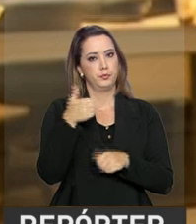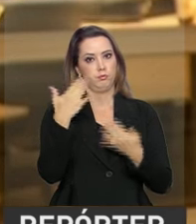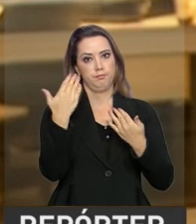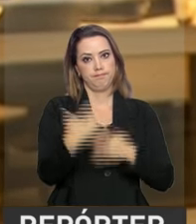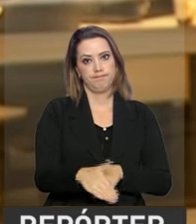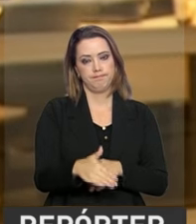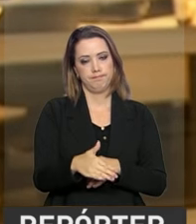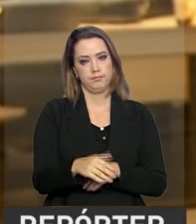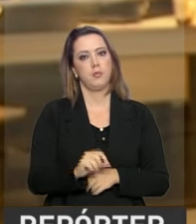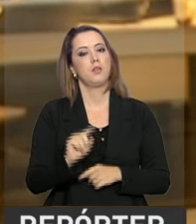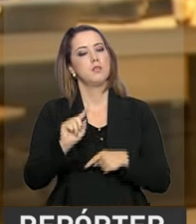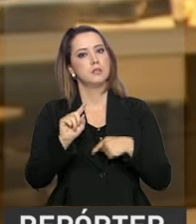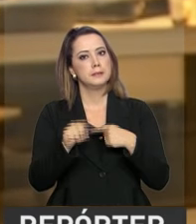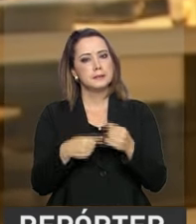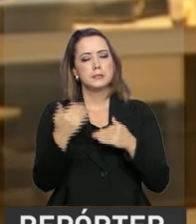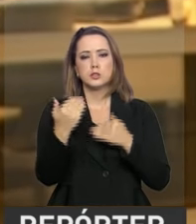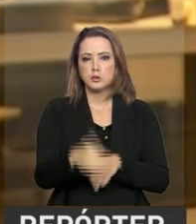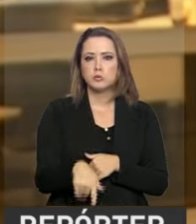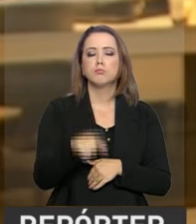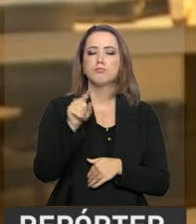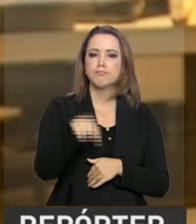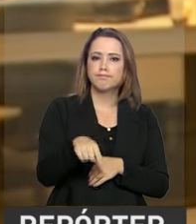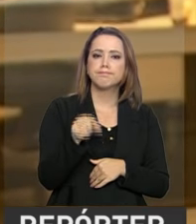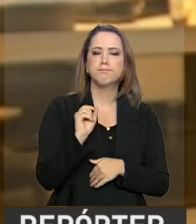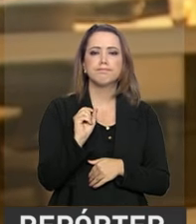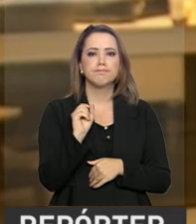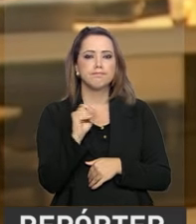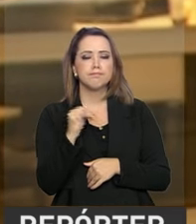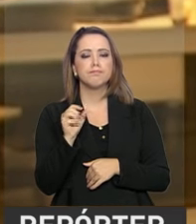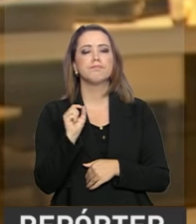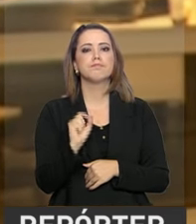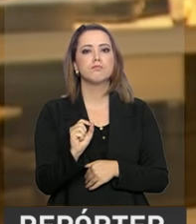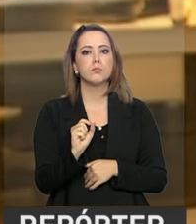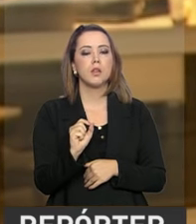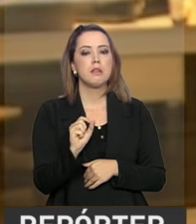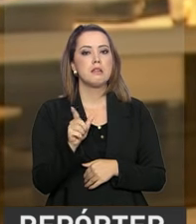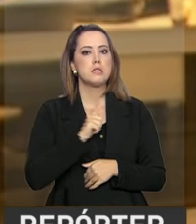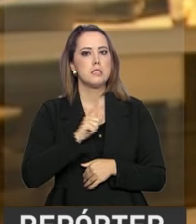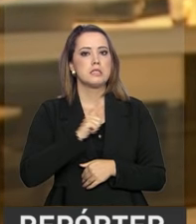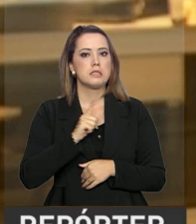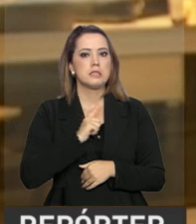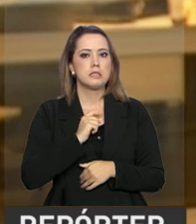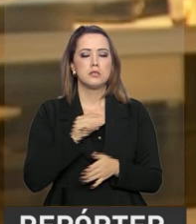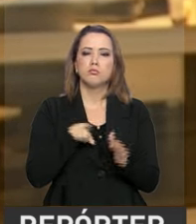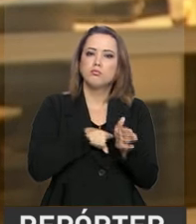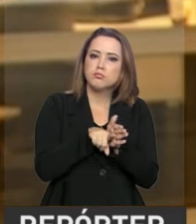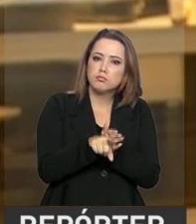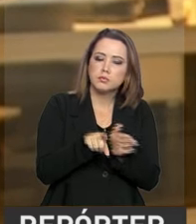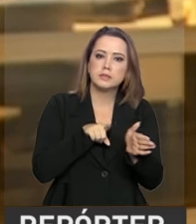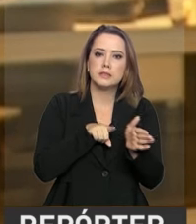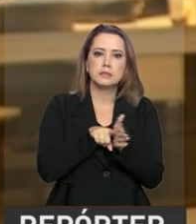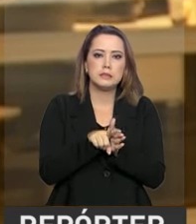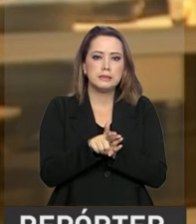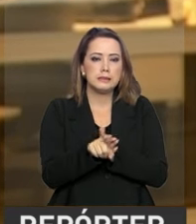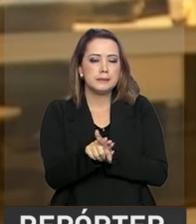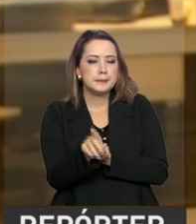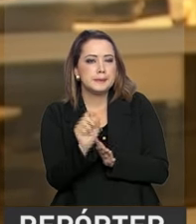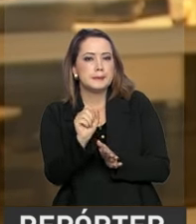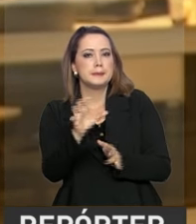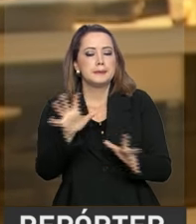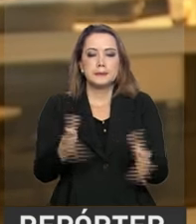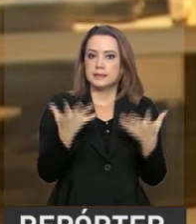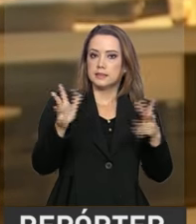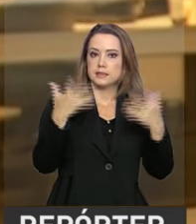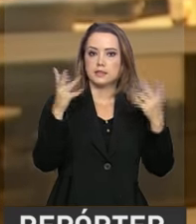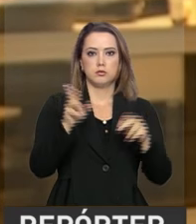do BMEP. E as provas são muito características, elas são formadas por questões bem instigantes,